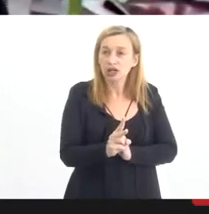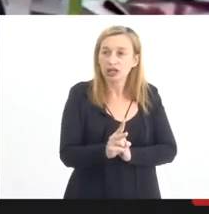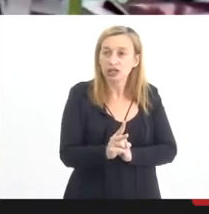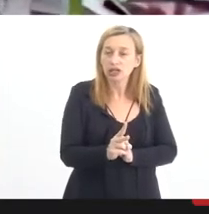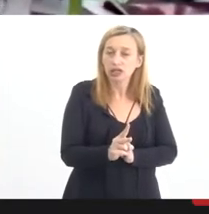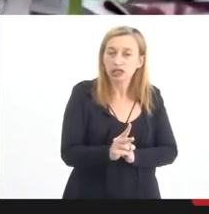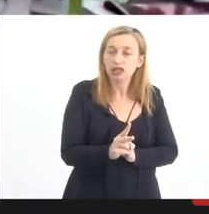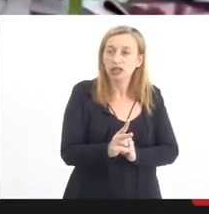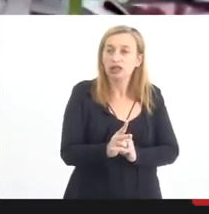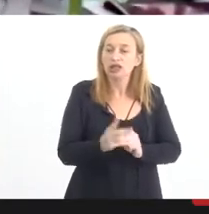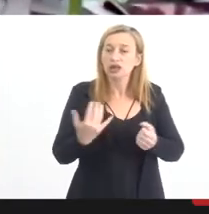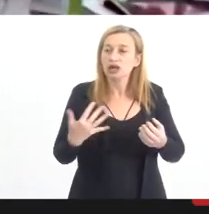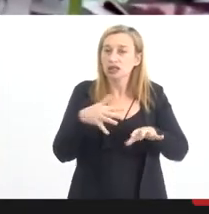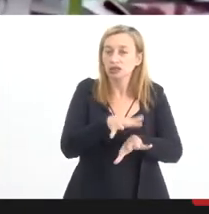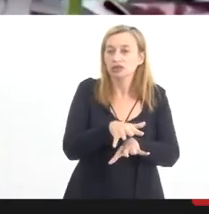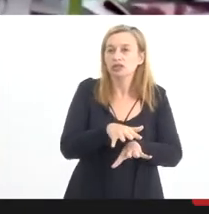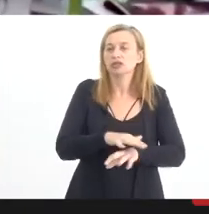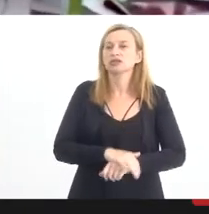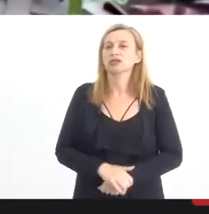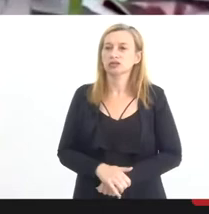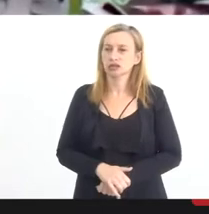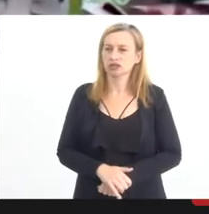sociais de inclusão e